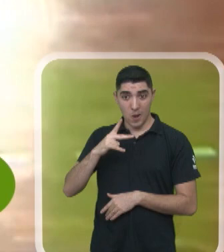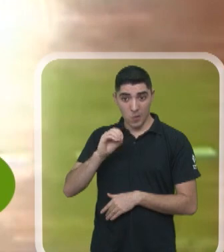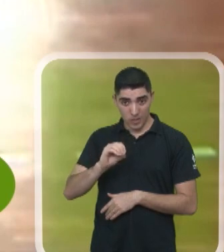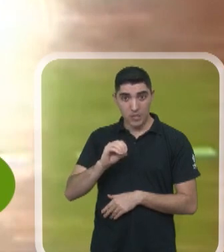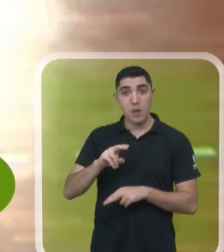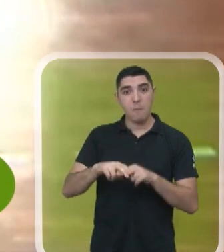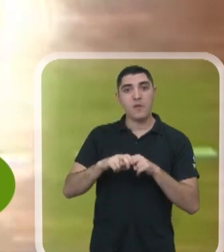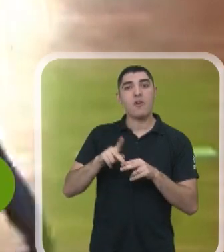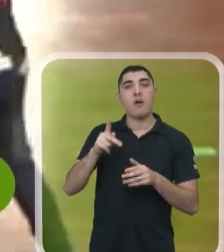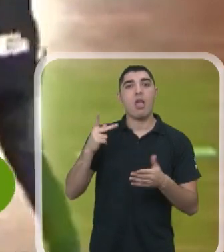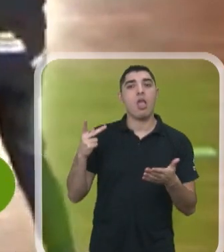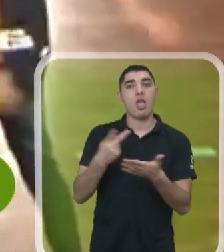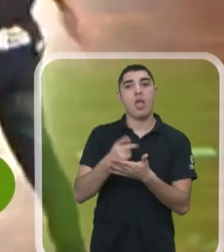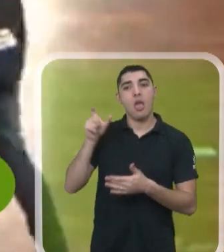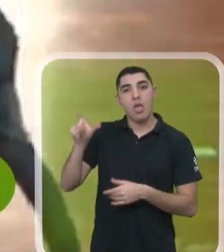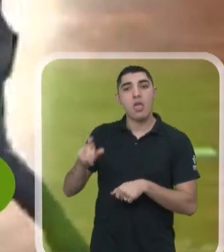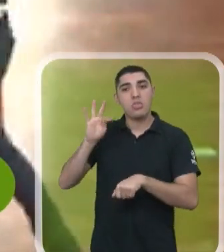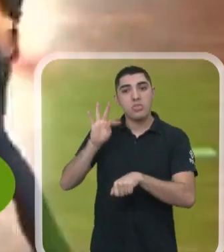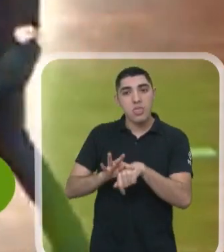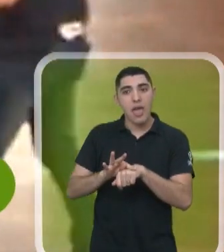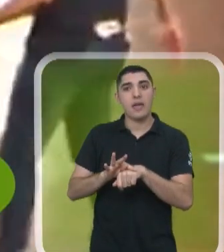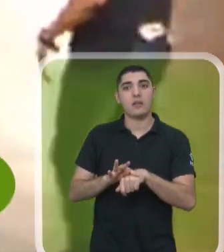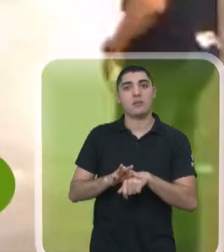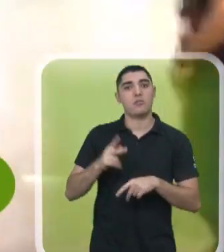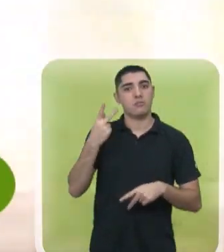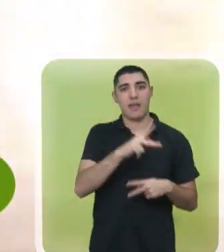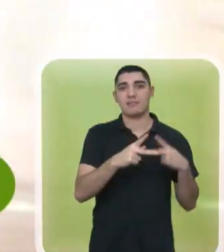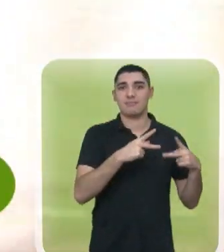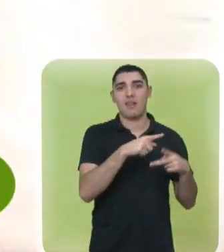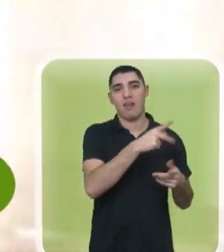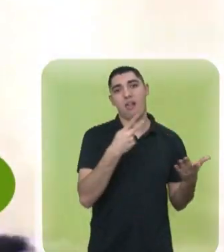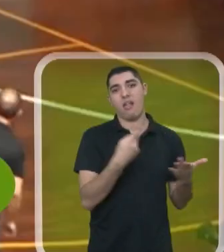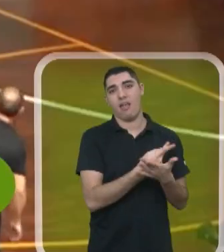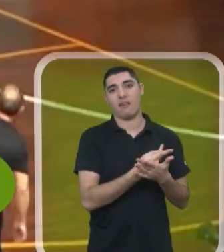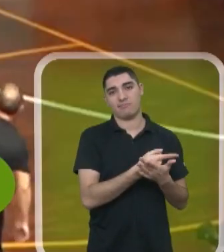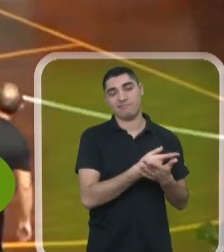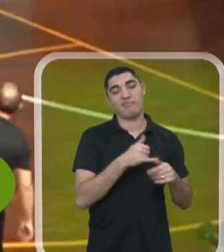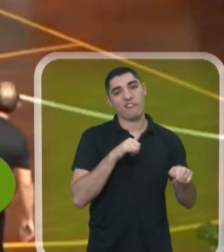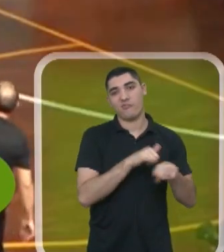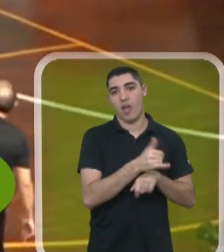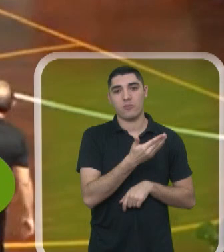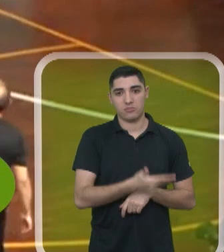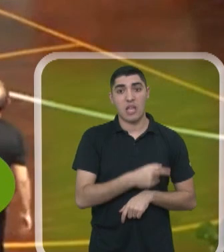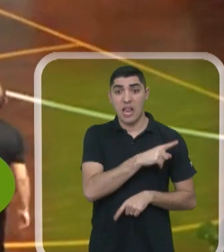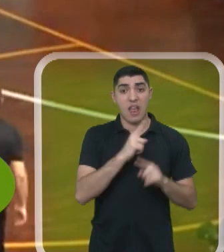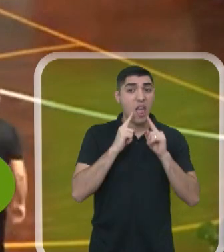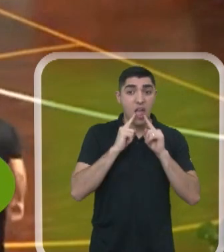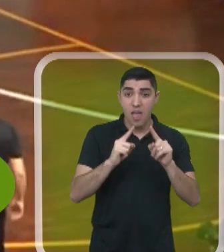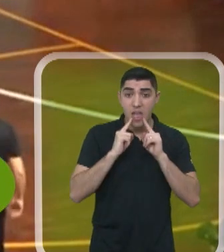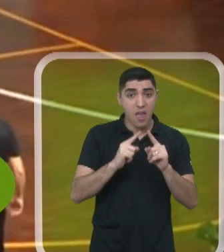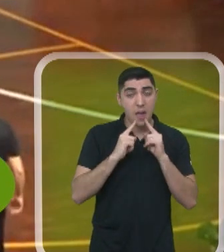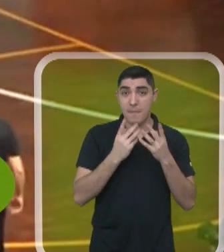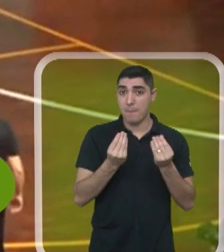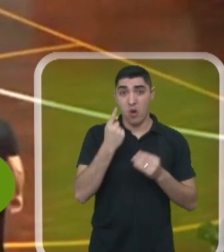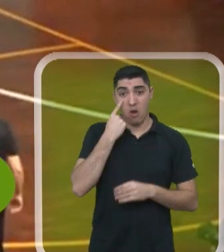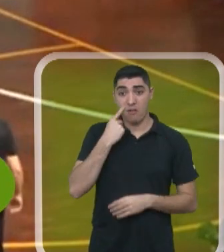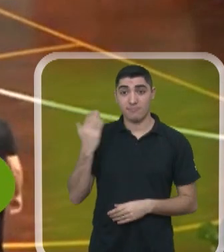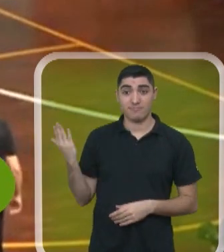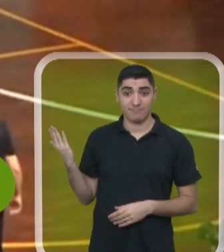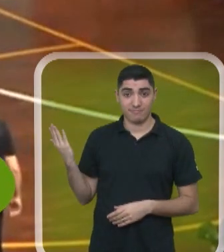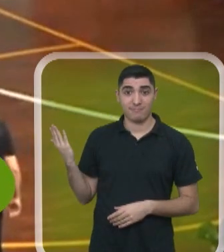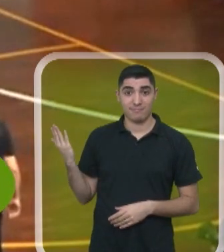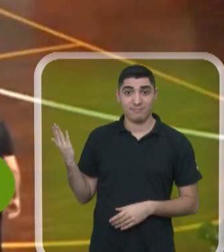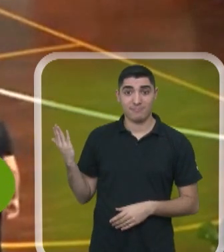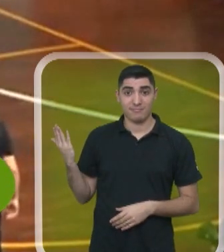falta técnica anotada em cima do treinador do São José, Sebastião Figueiredo, que reclamou muito deste lance de ataque